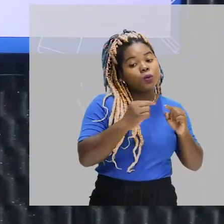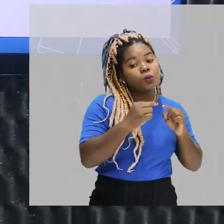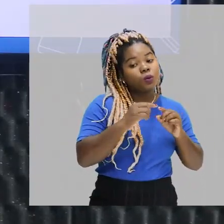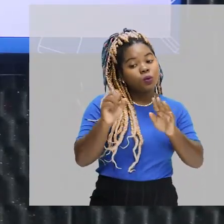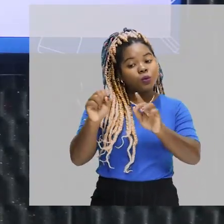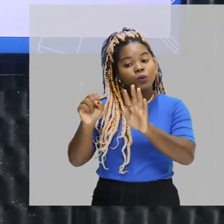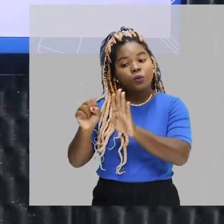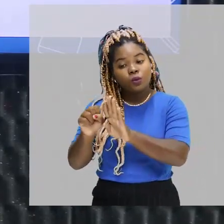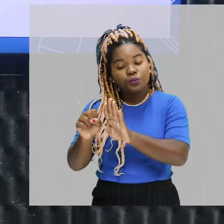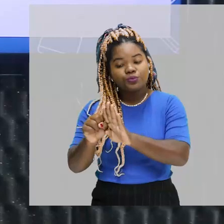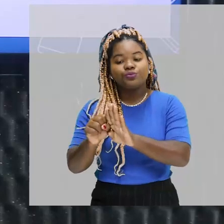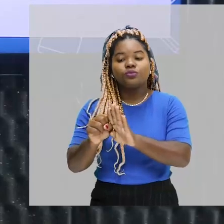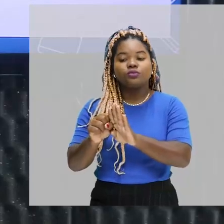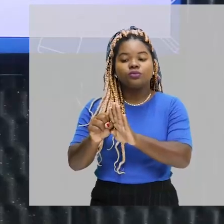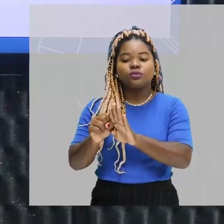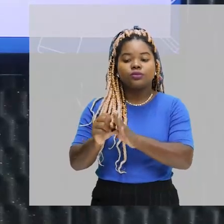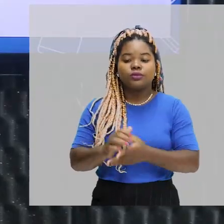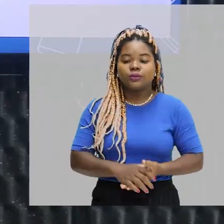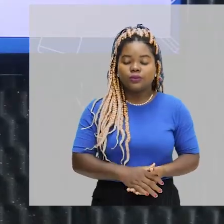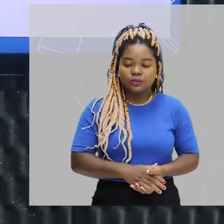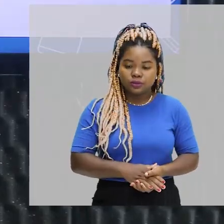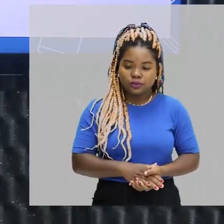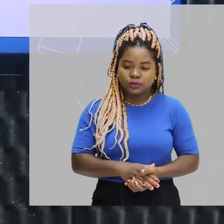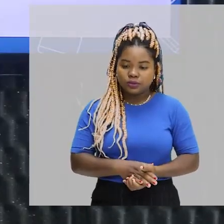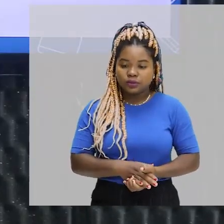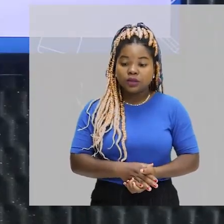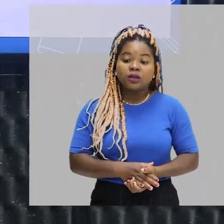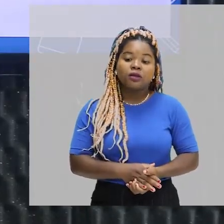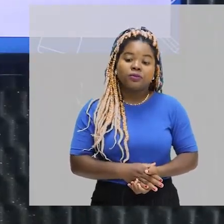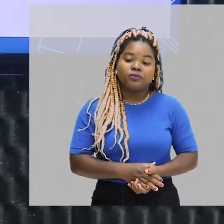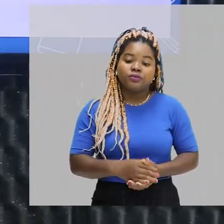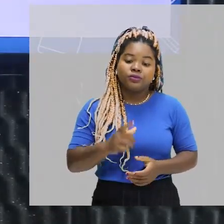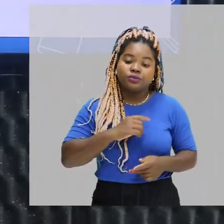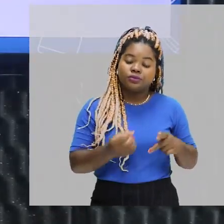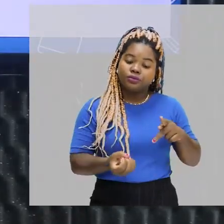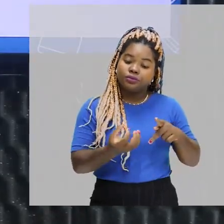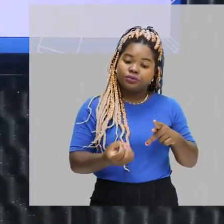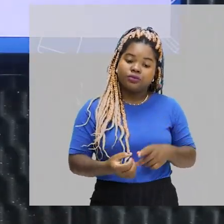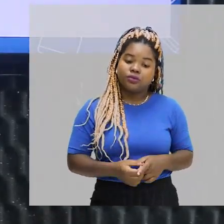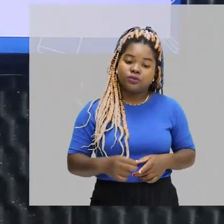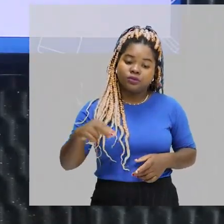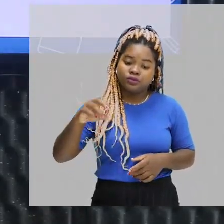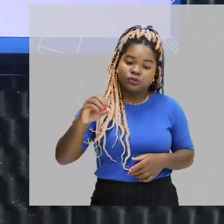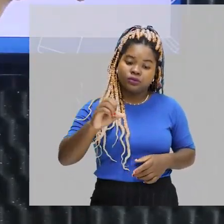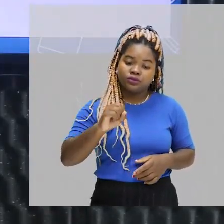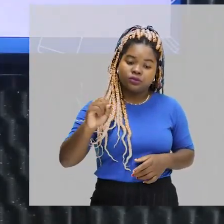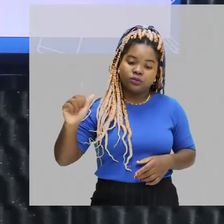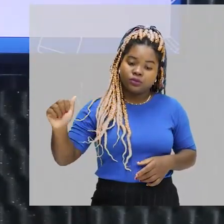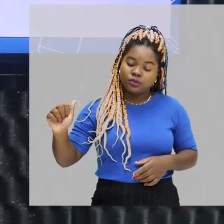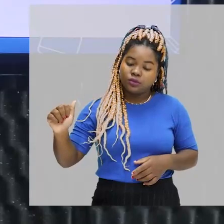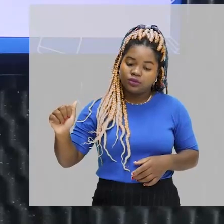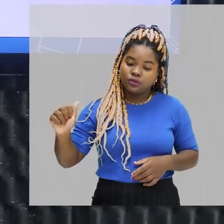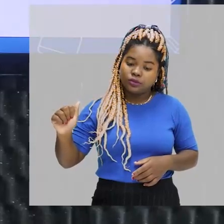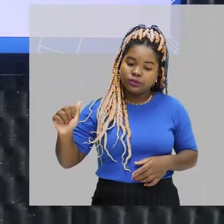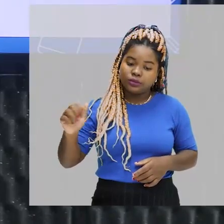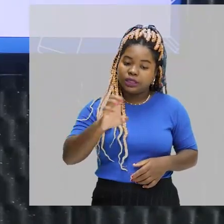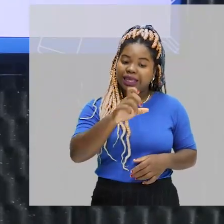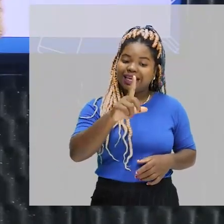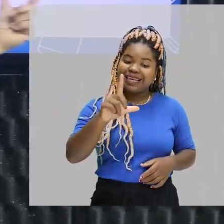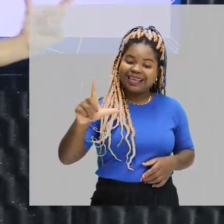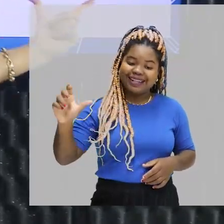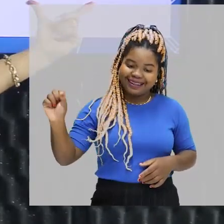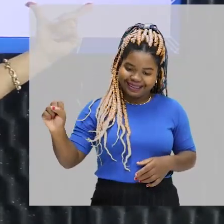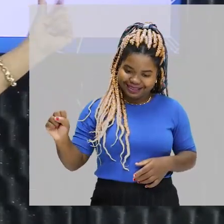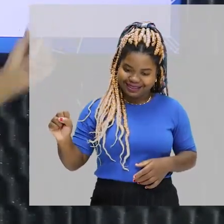uma concordância nominal. Só que eu tenho plural, né? As nossas 2 amigas. Elas, terceira pessoa do plural.